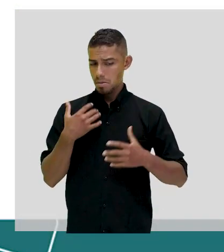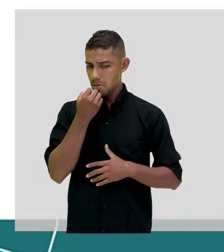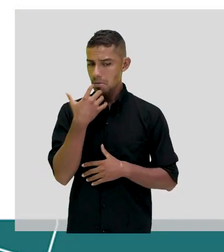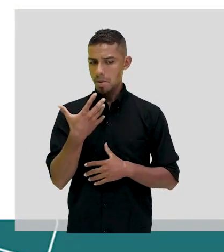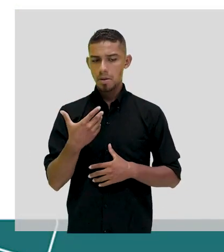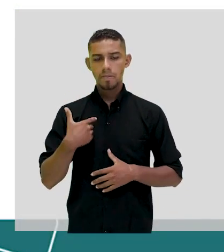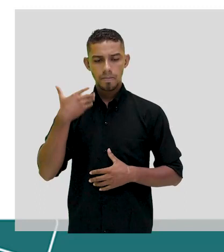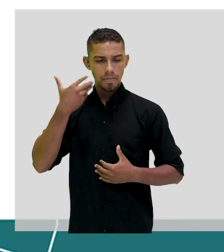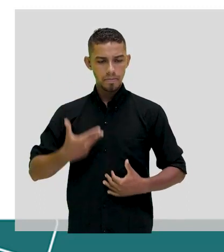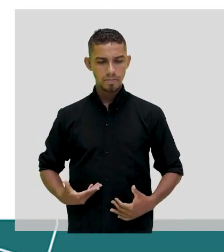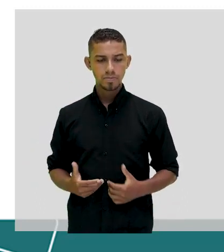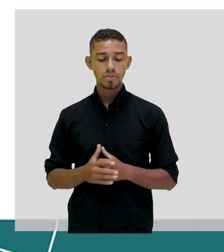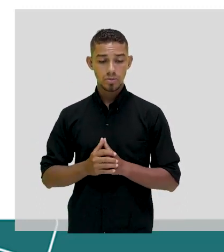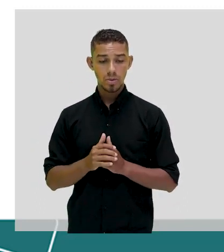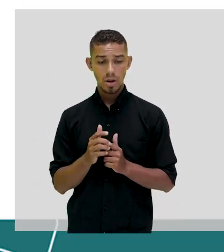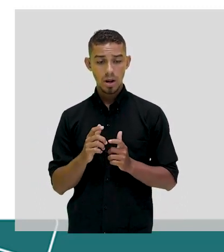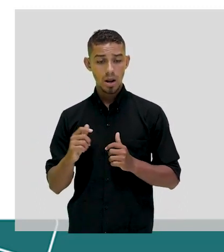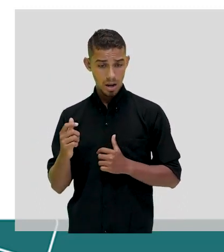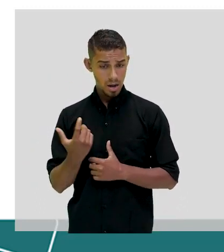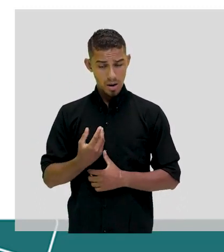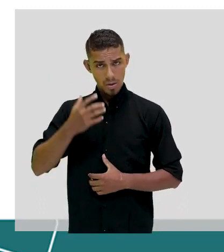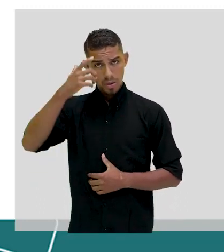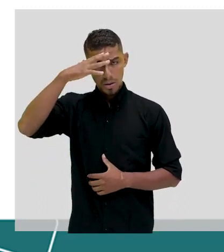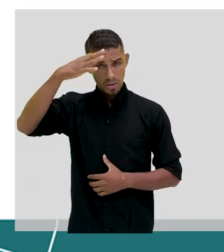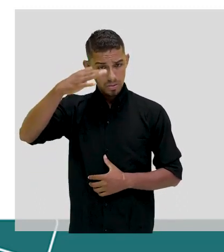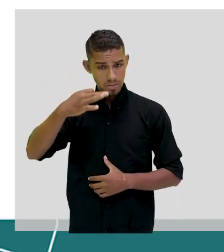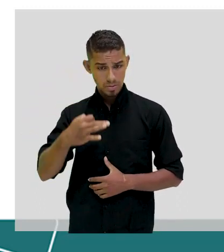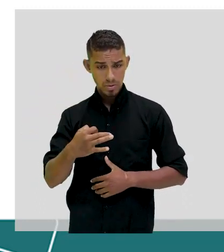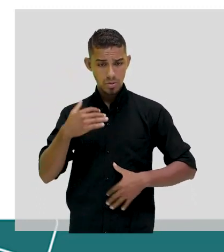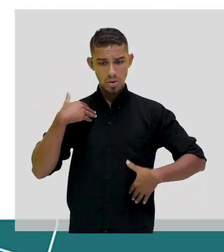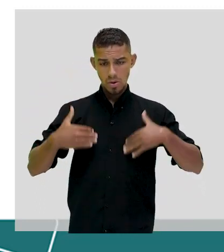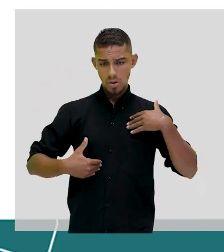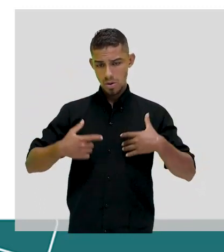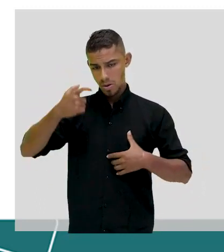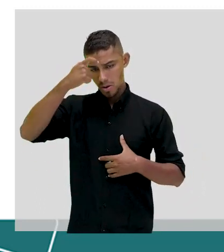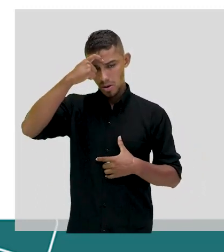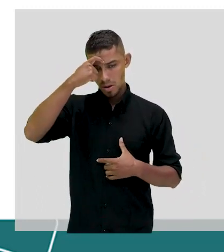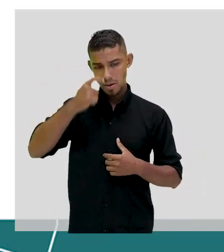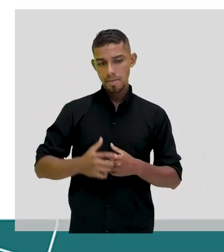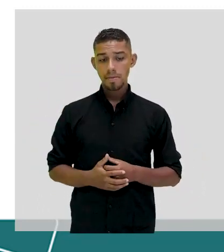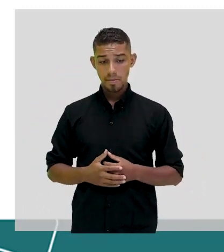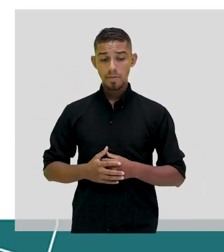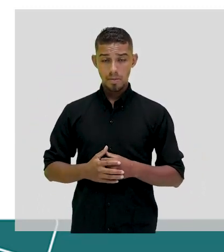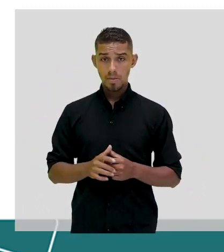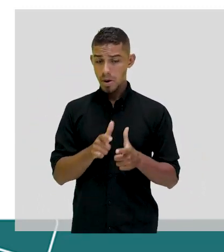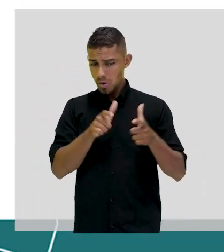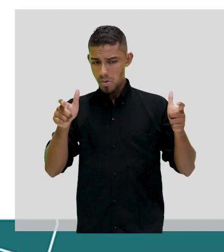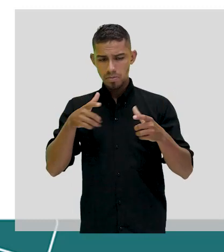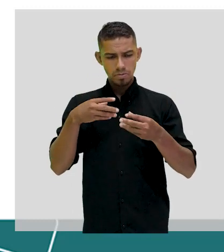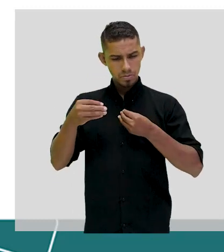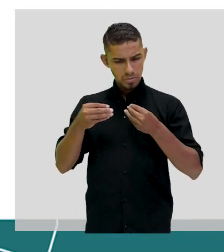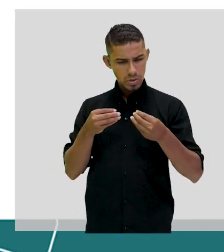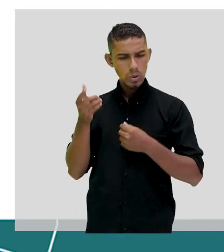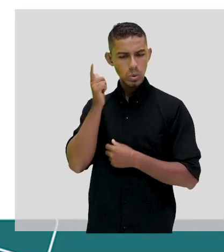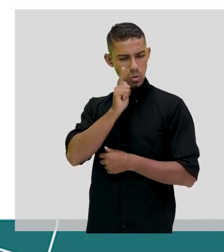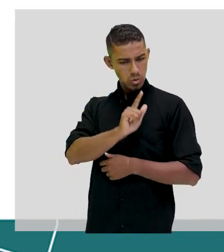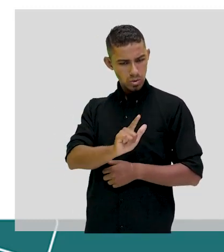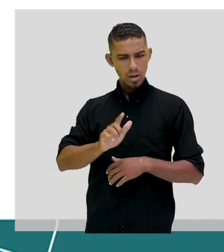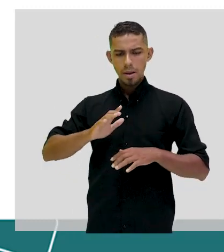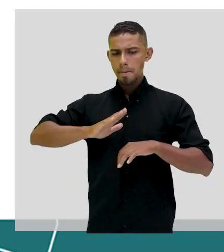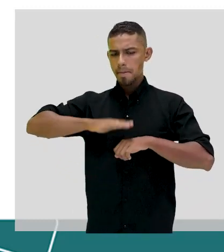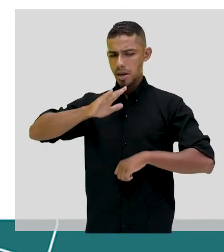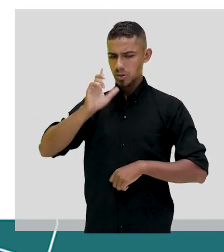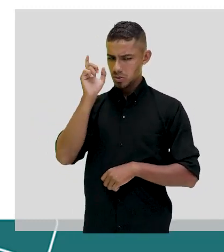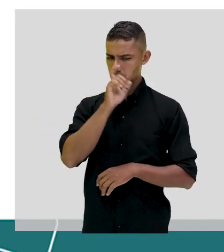Pilates. Aumento da resistência física e mental, eu sempre falei de físico e mente. Aumento da flexibilidade, a capacidade física que talvez seja